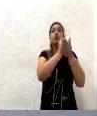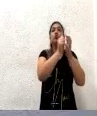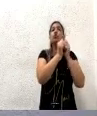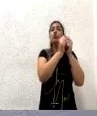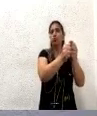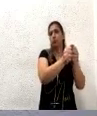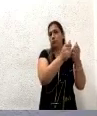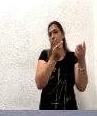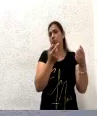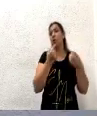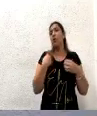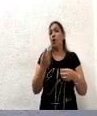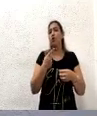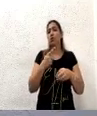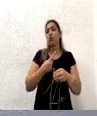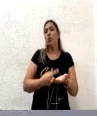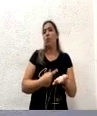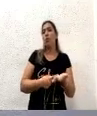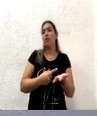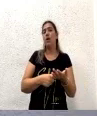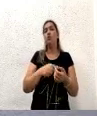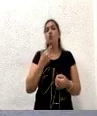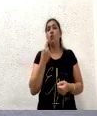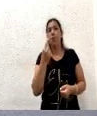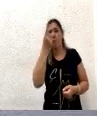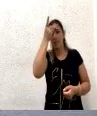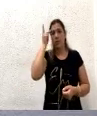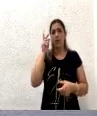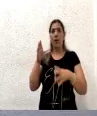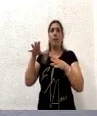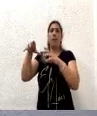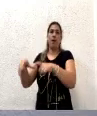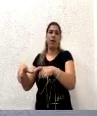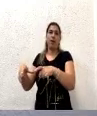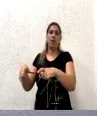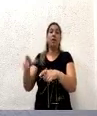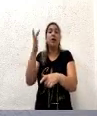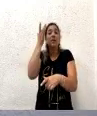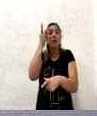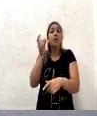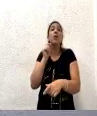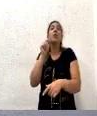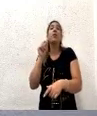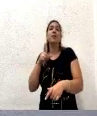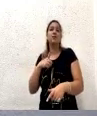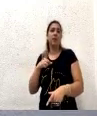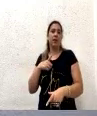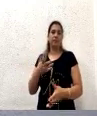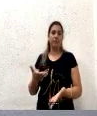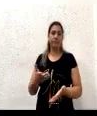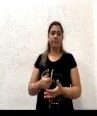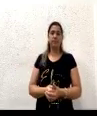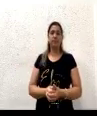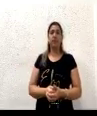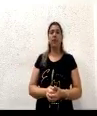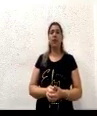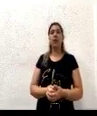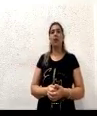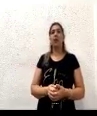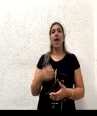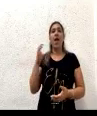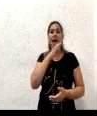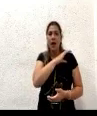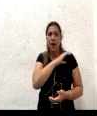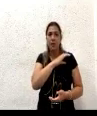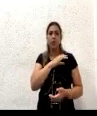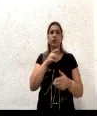Mas a gente combinou. Em primeiro momento, um por bairro já vai dar para saber o que está circulando. E a divulgação disso é imediata